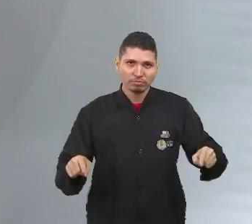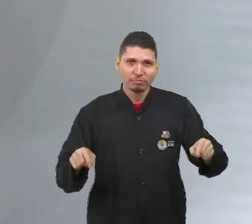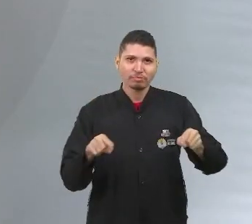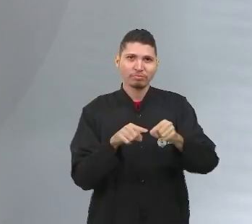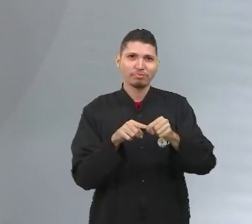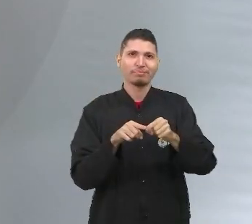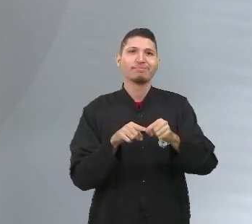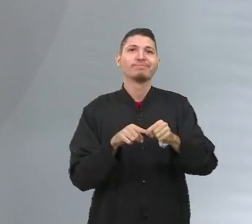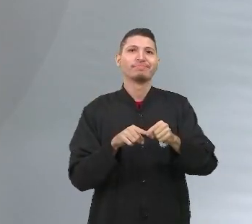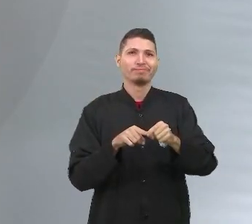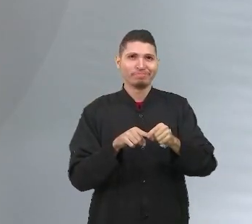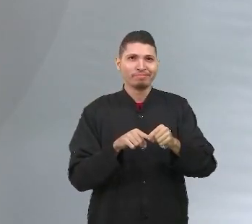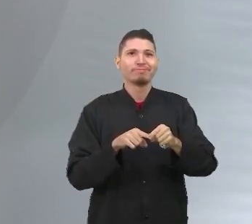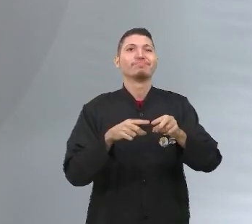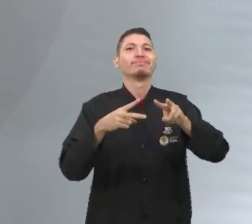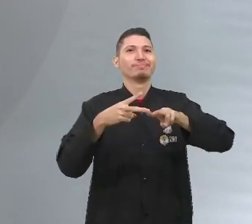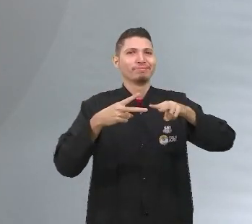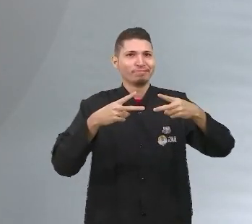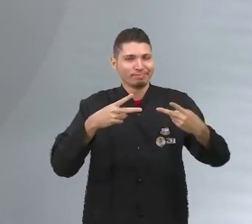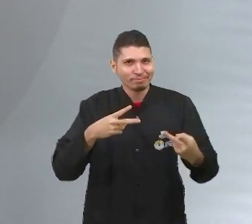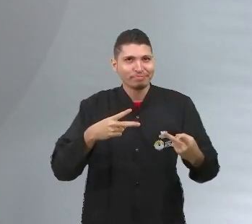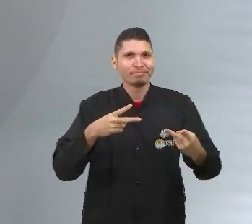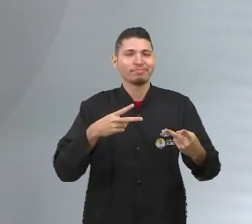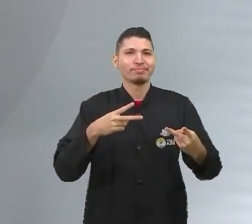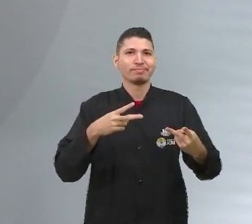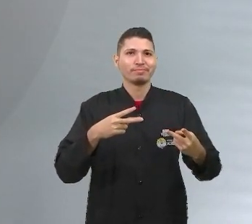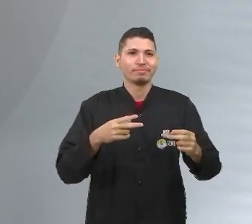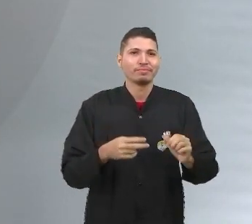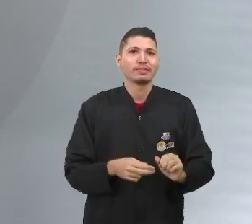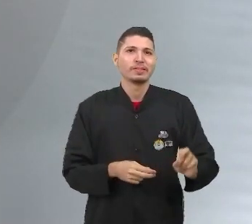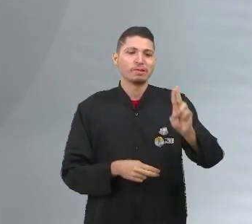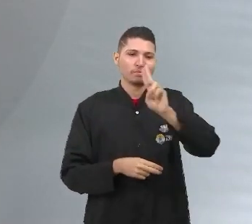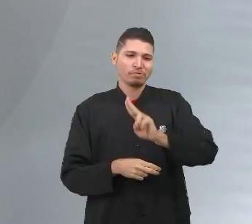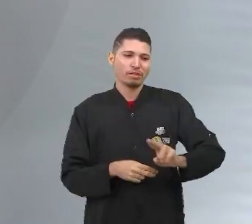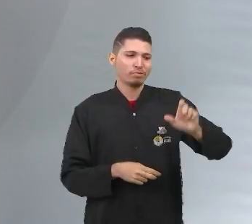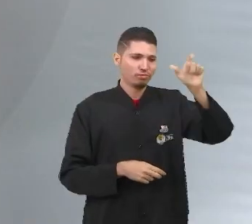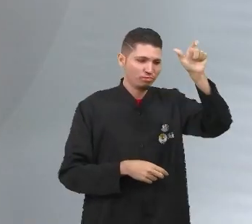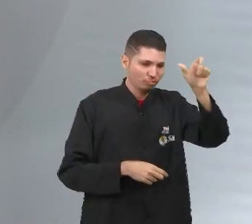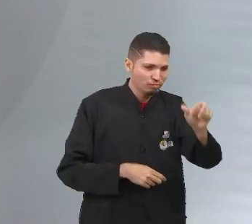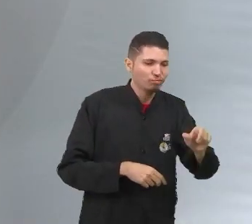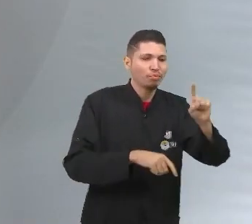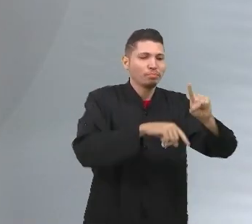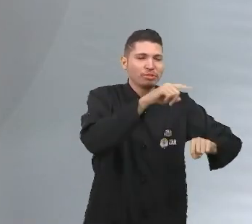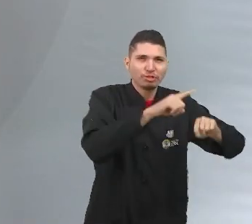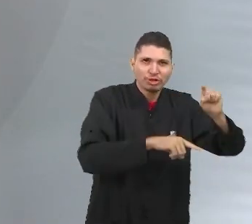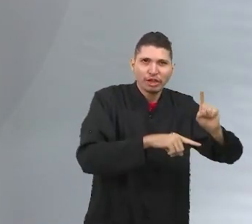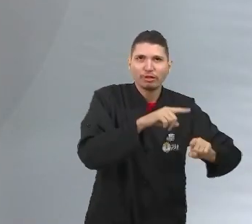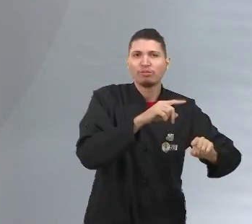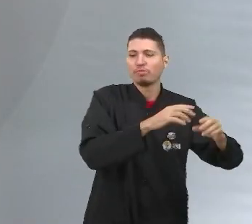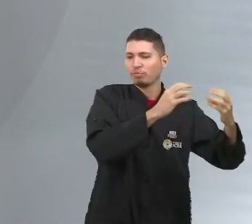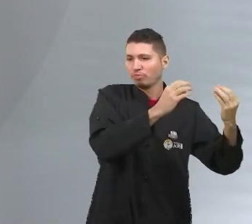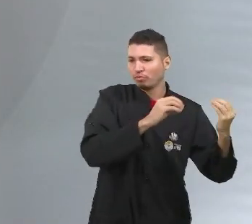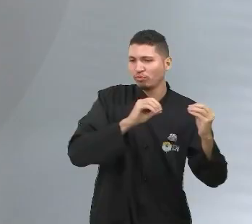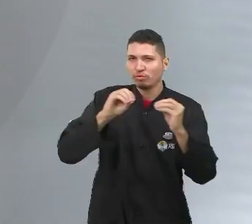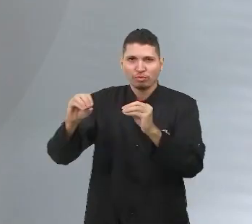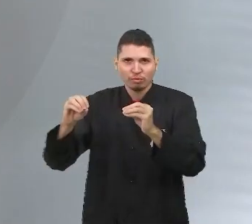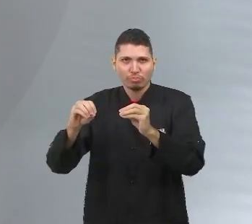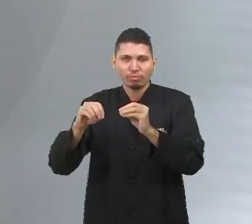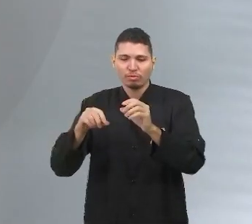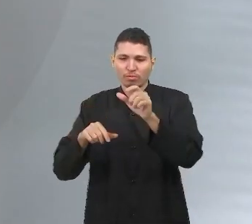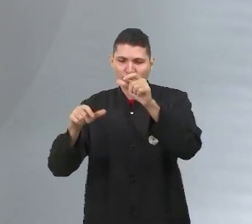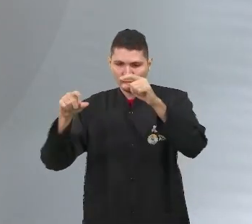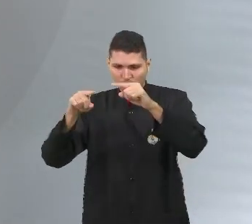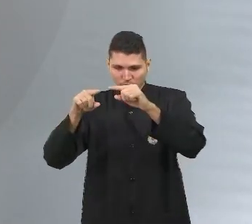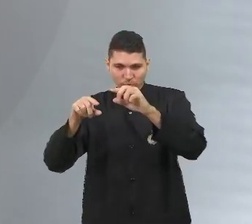também. Ok? Quer dizer, material genético de um ser foi inserido no outro ser. Então, esse outro ser apareceu com